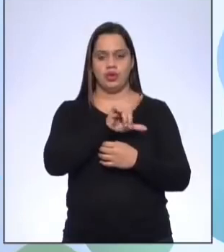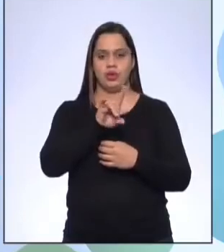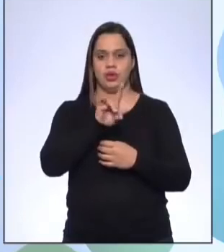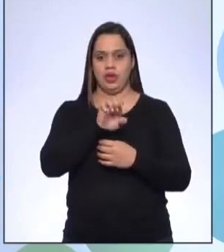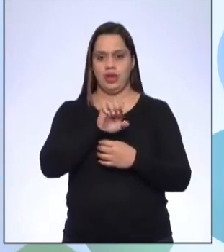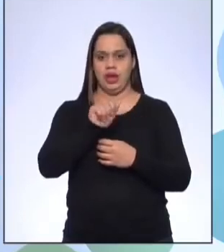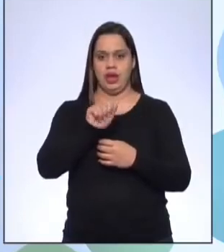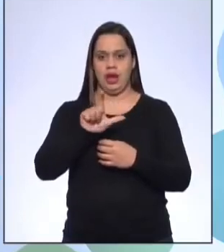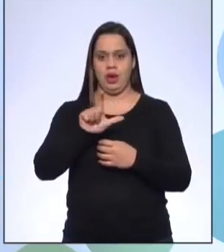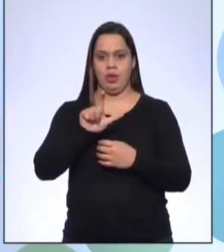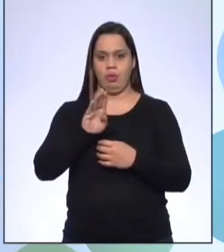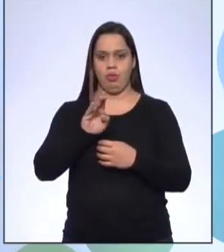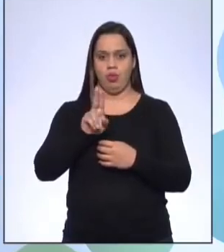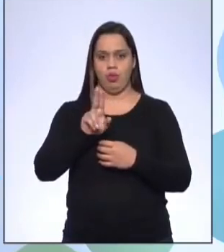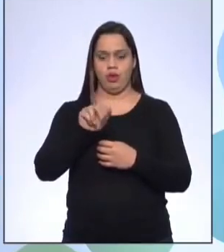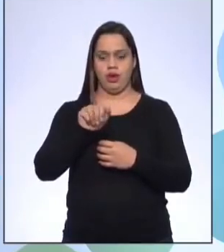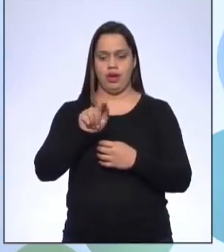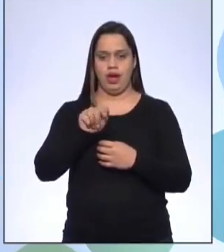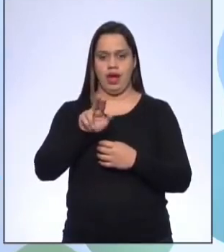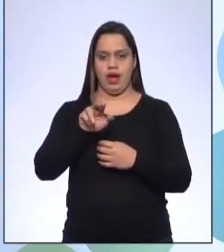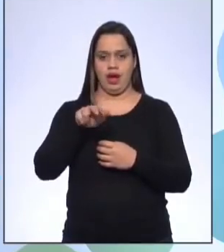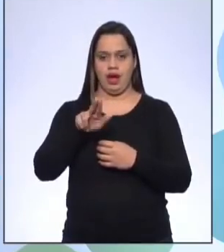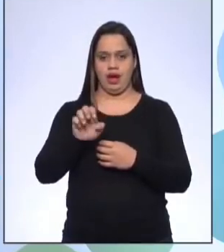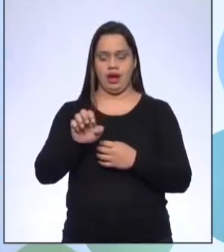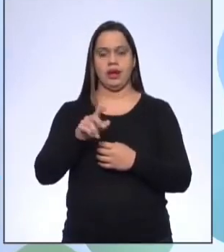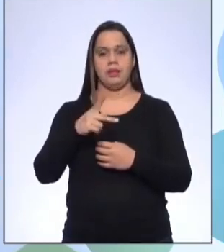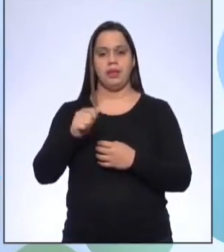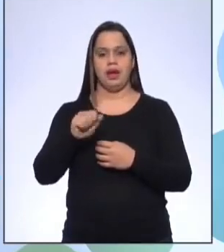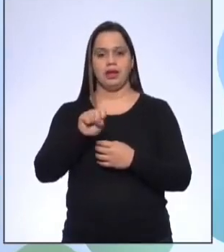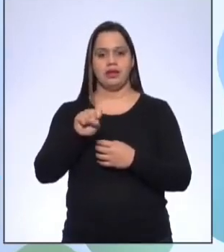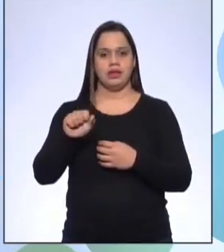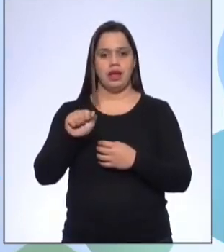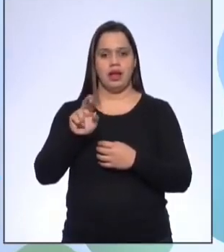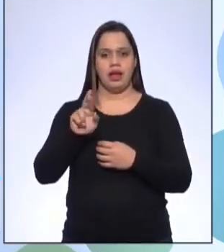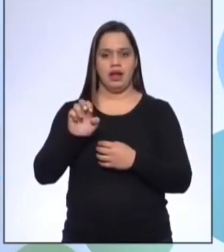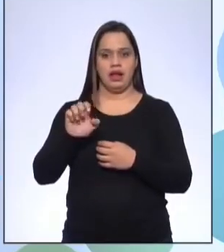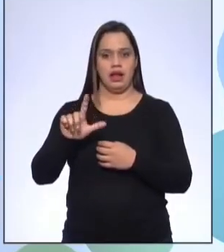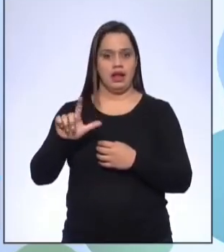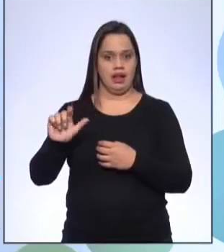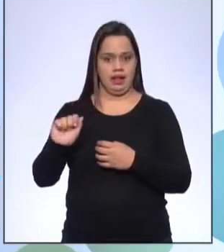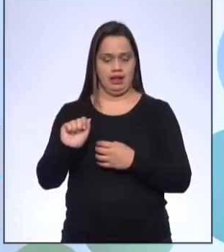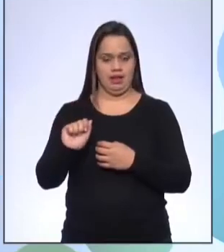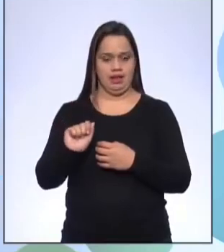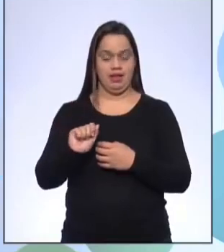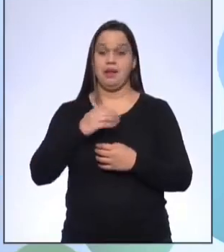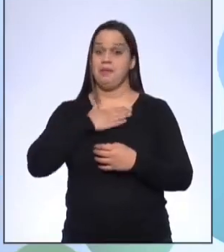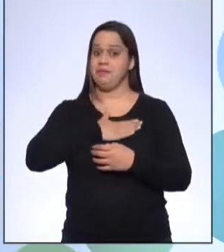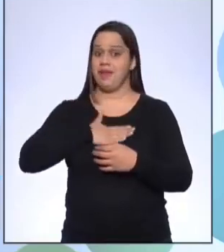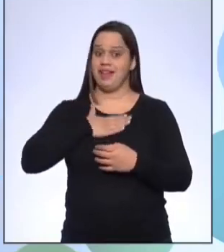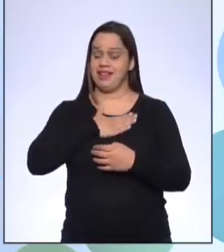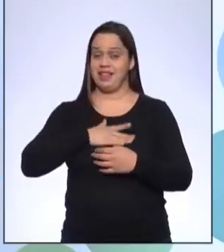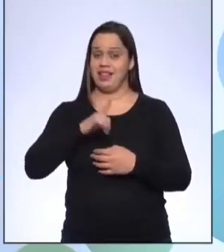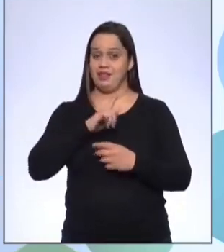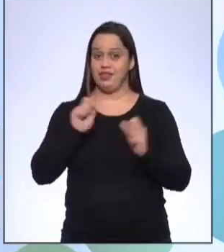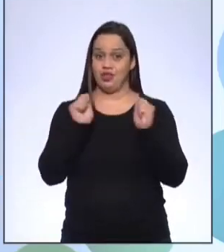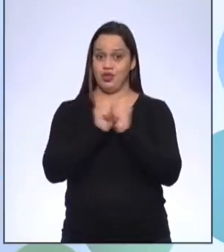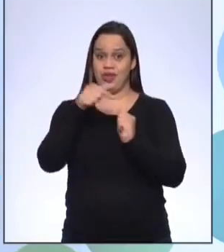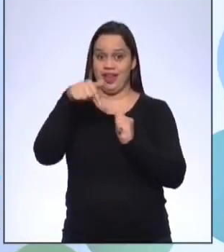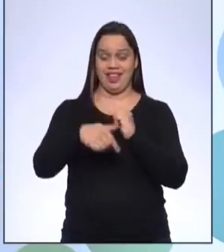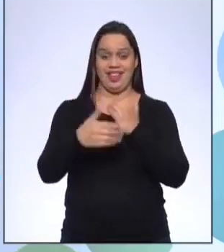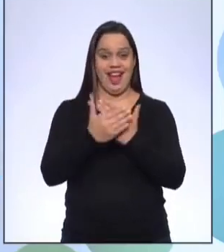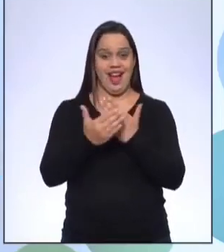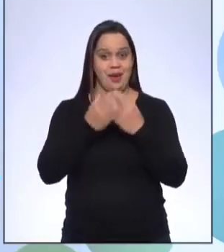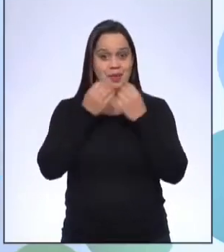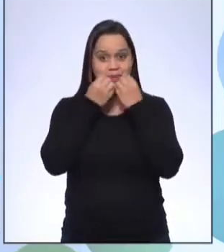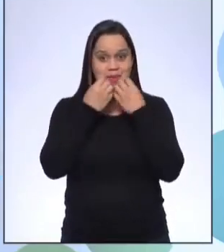Albuquerque Passarela. Essa eu ainda não conheço. Vamos lá, Aline. Prazer ter você aqui na nossa aula